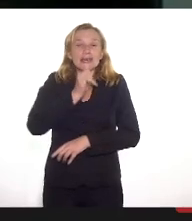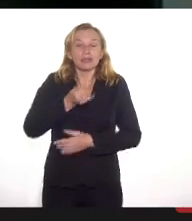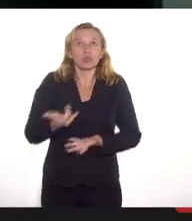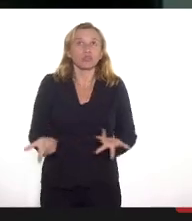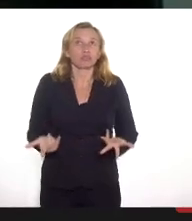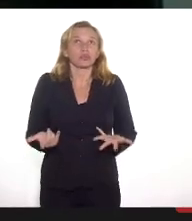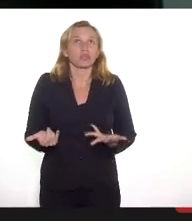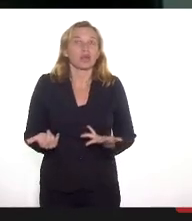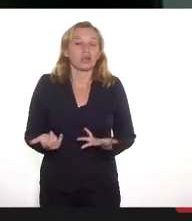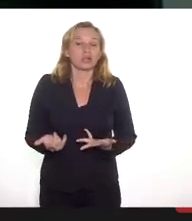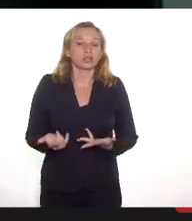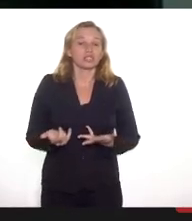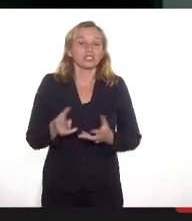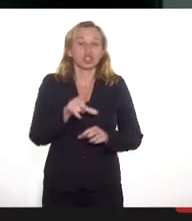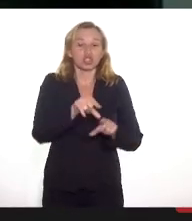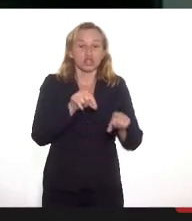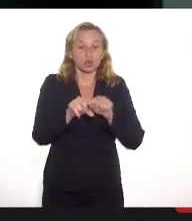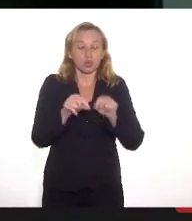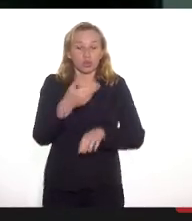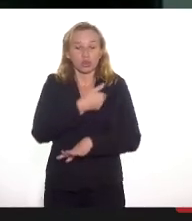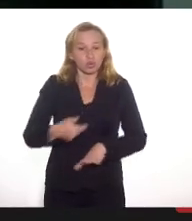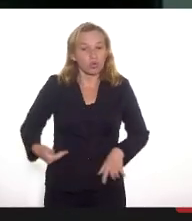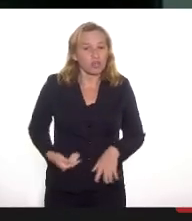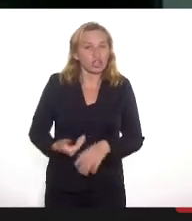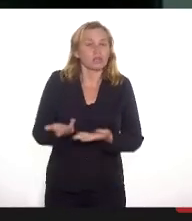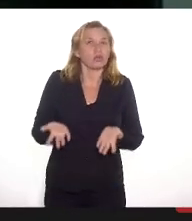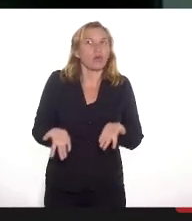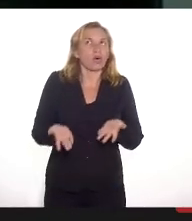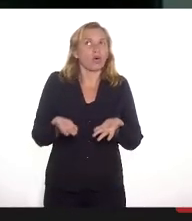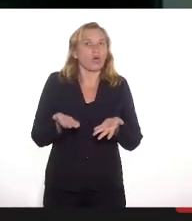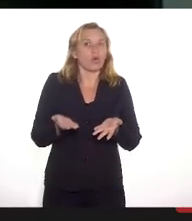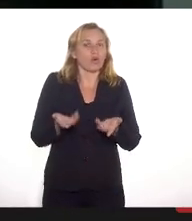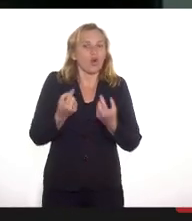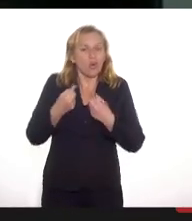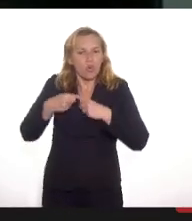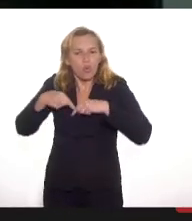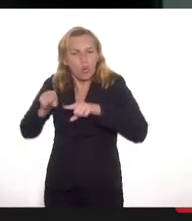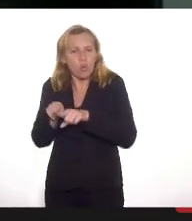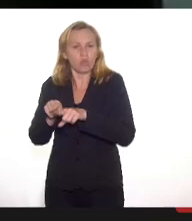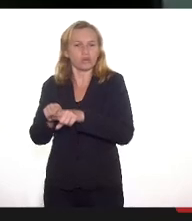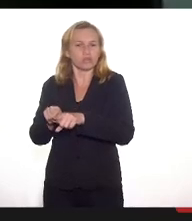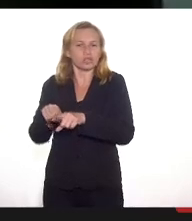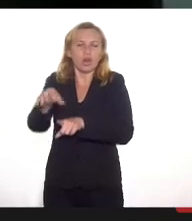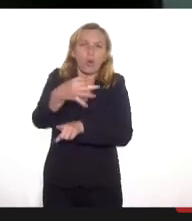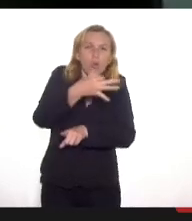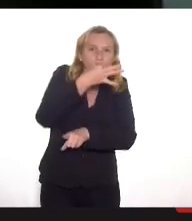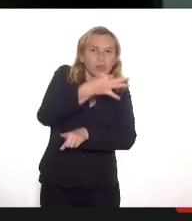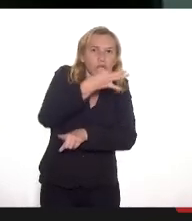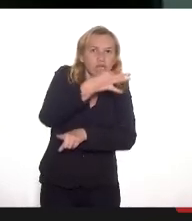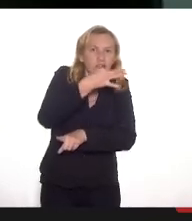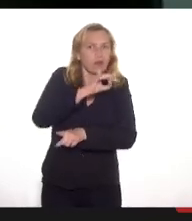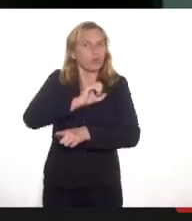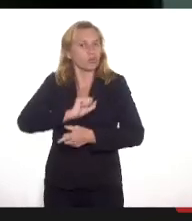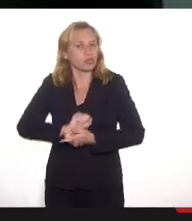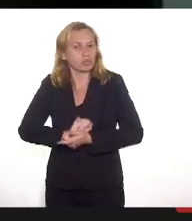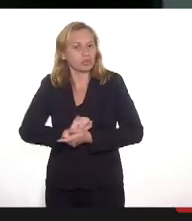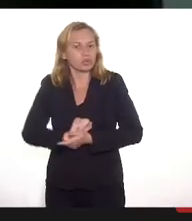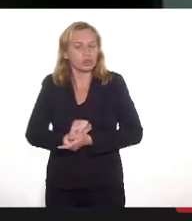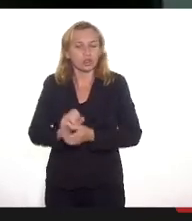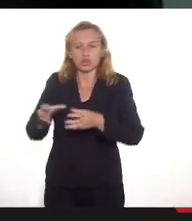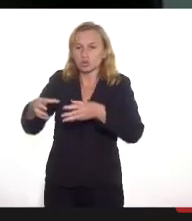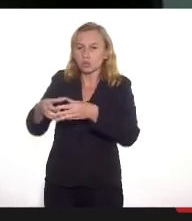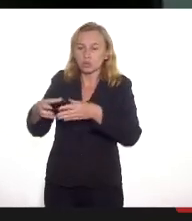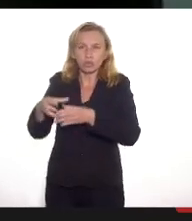é decisões do governador que contrariavam a opinião é do